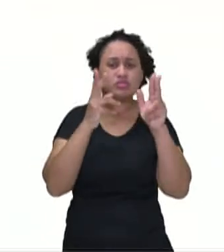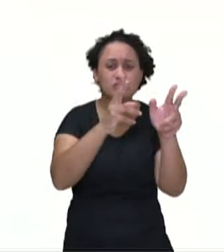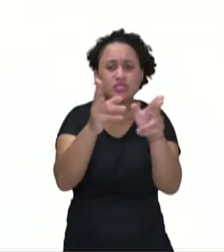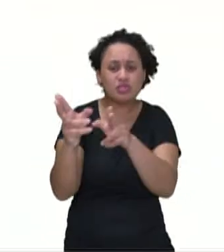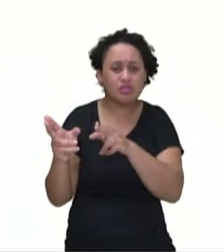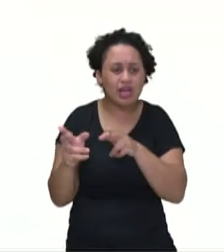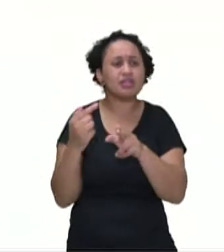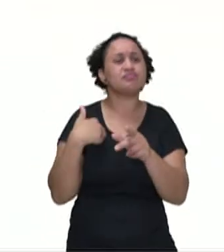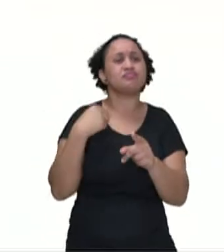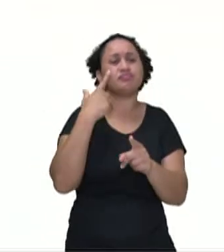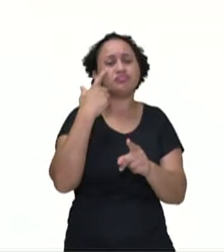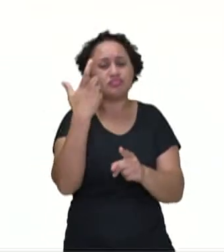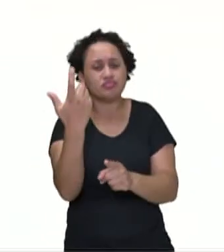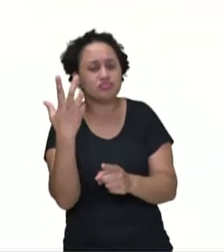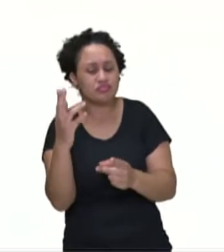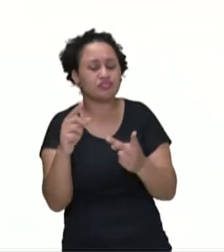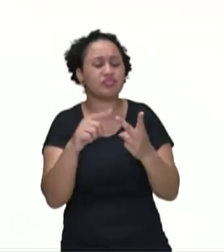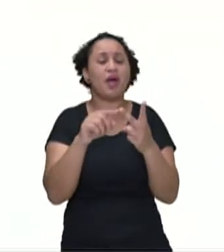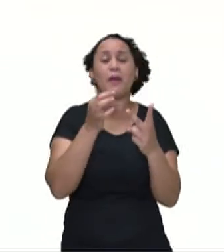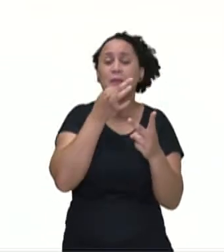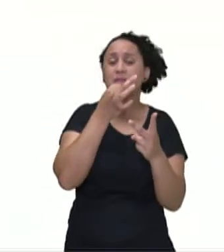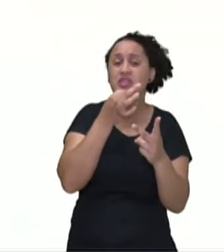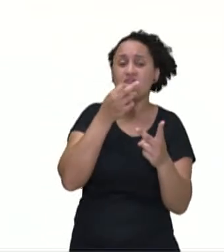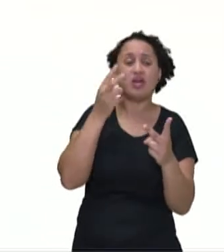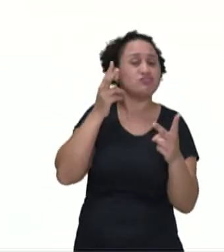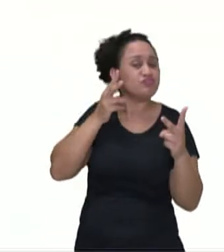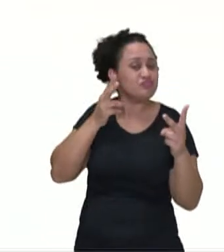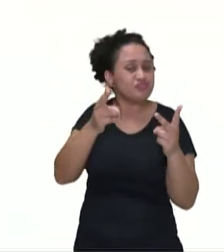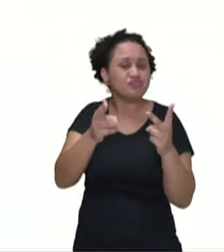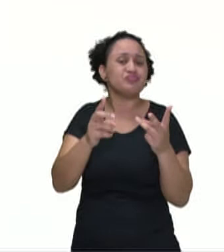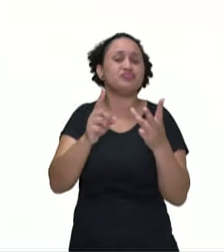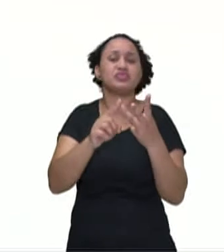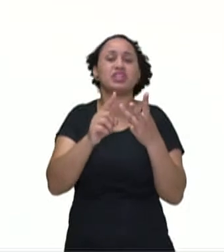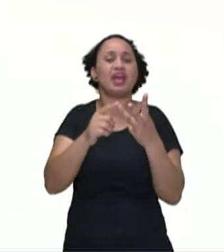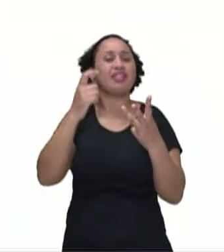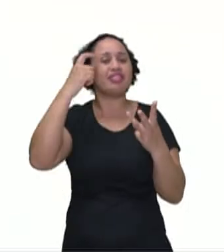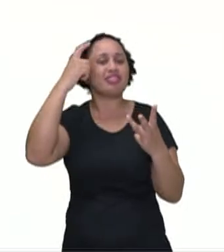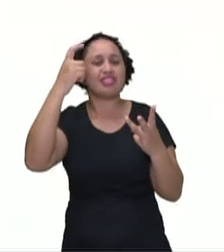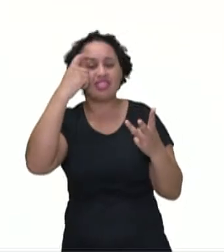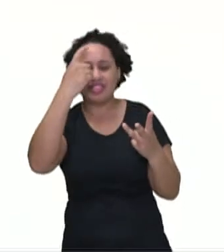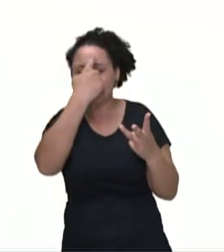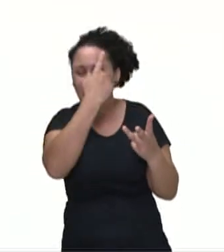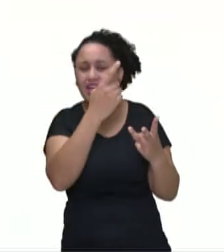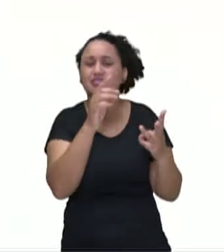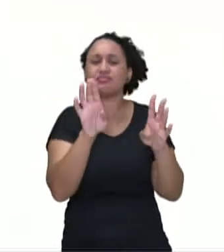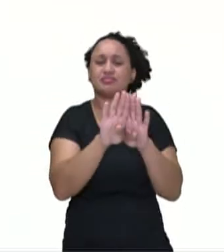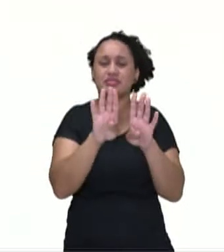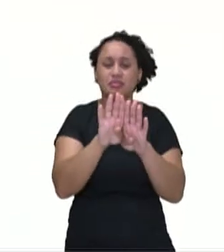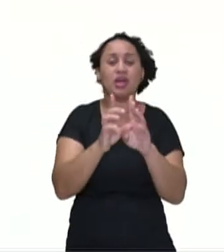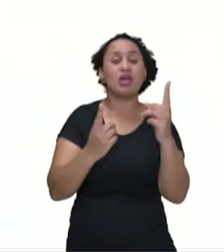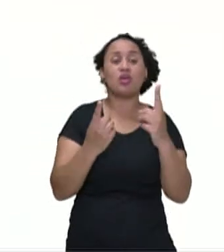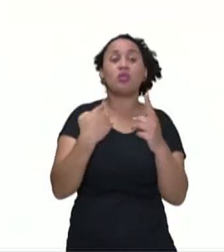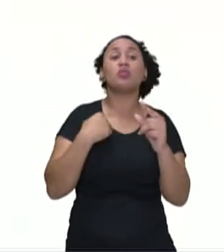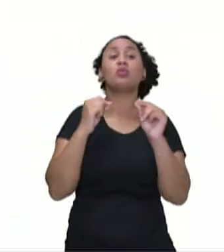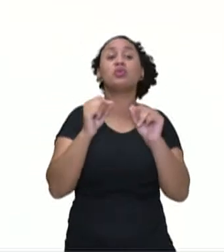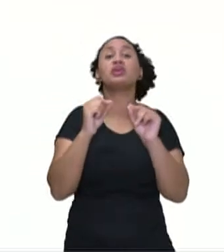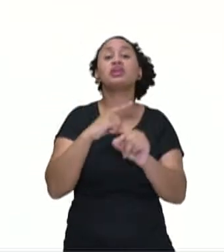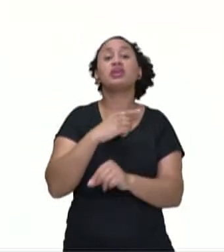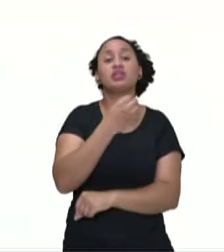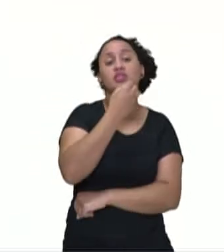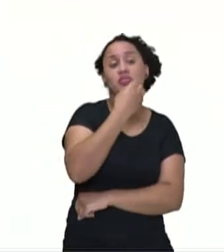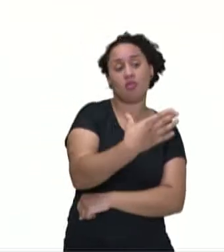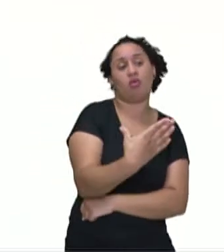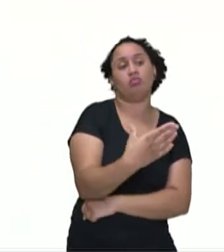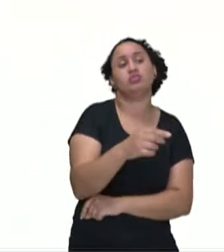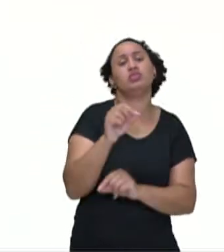mesmos interesses, as mesmas opiniões, as mesmas ideias? Quais seriam os pontos positivos disso